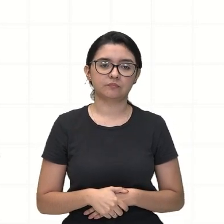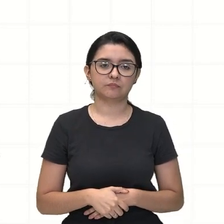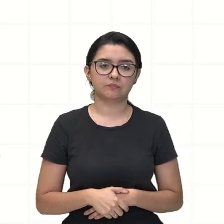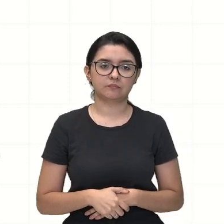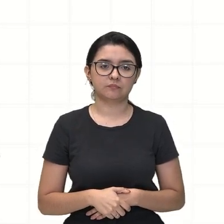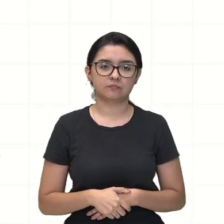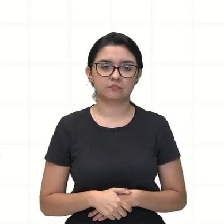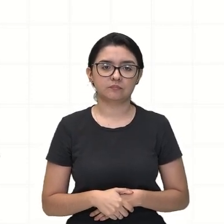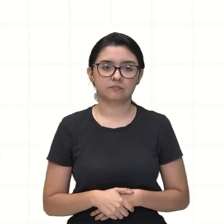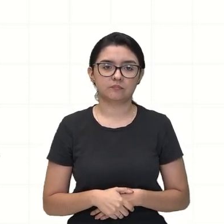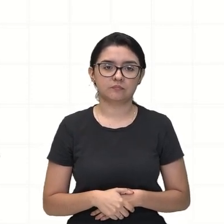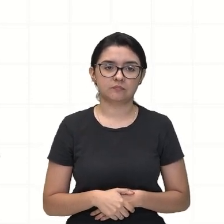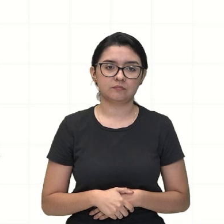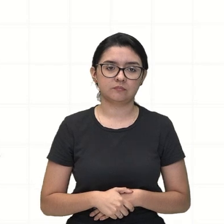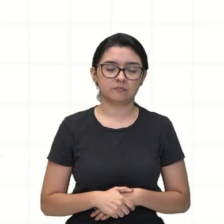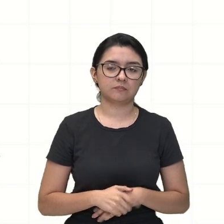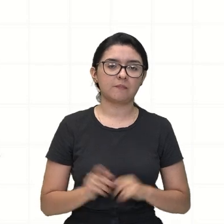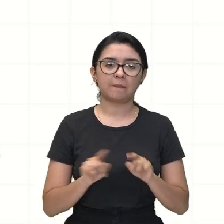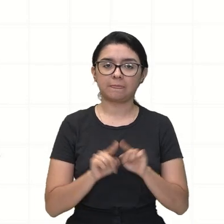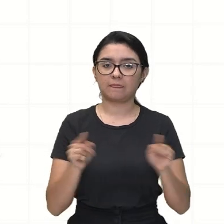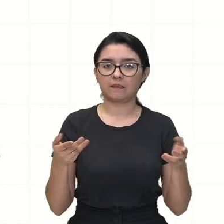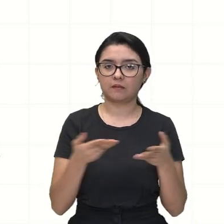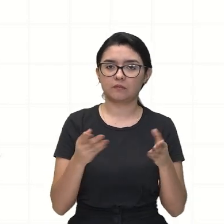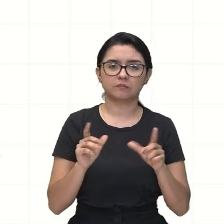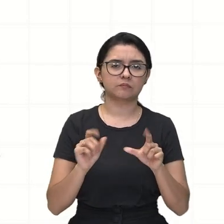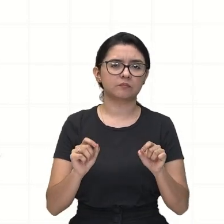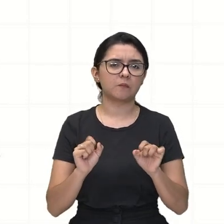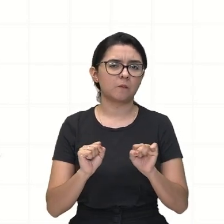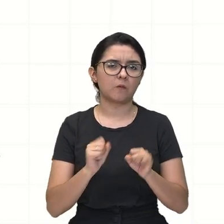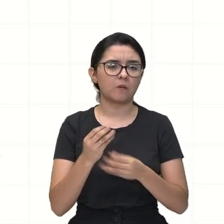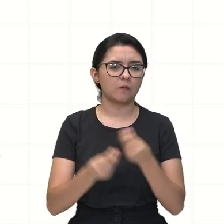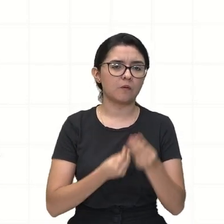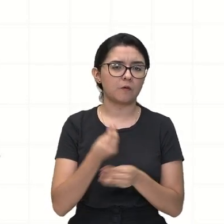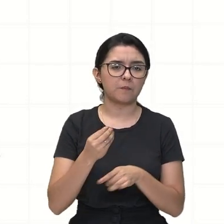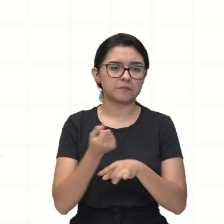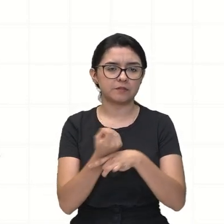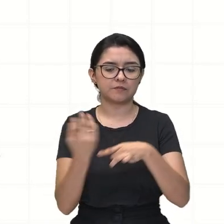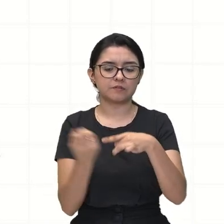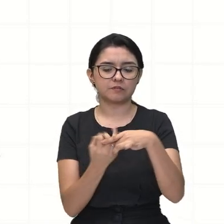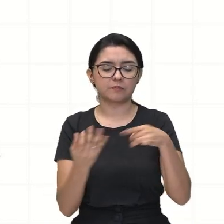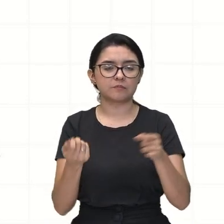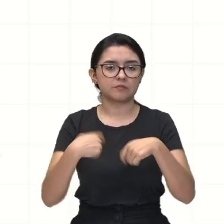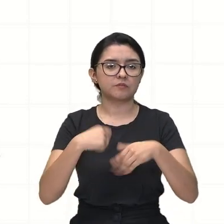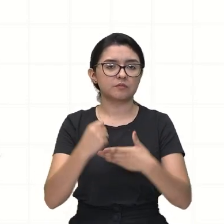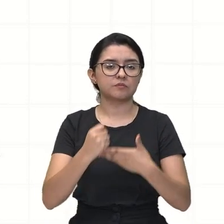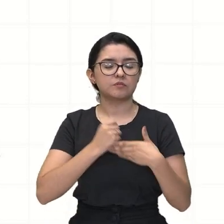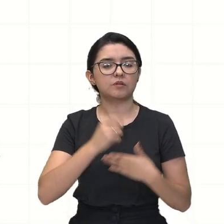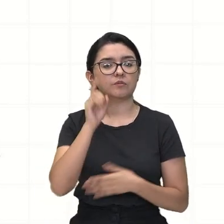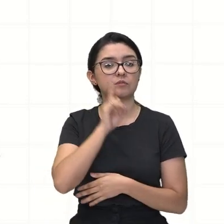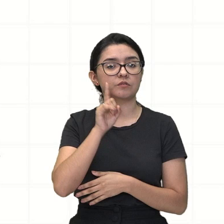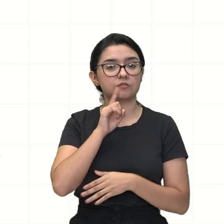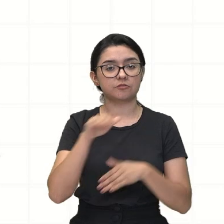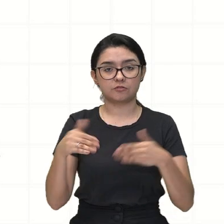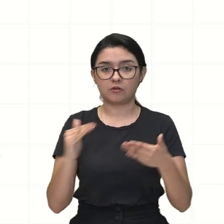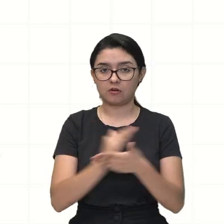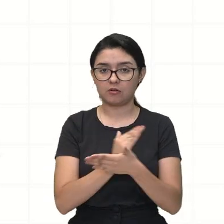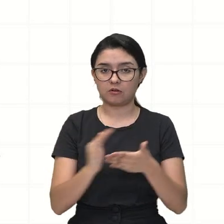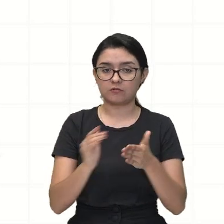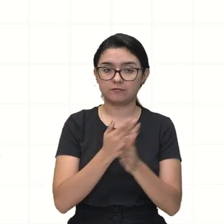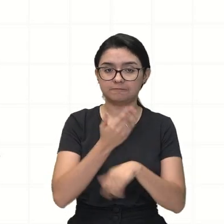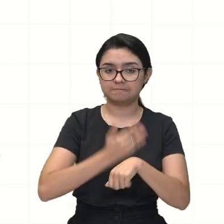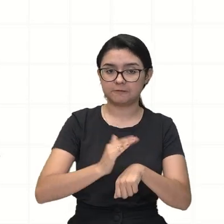Agora, no que isso pode nos ser útil no dia a dia? Vamos pegar aqui e resolver alguns problemas envolvendo